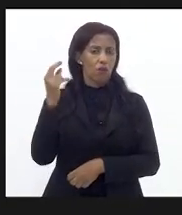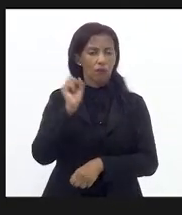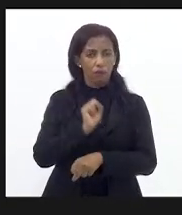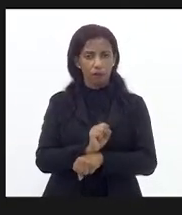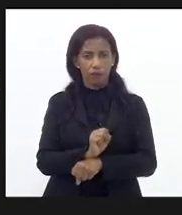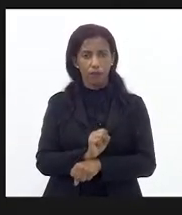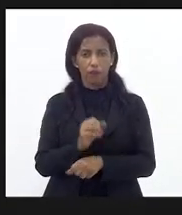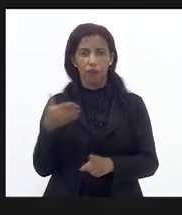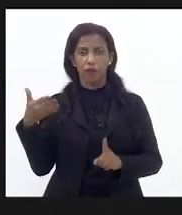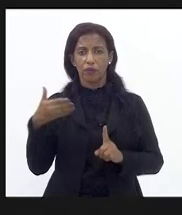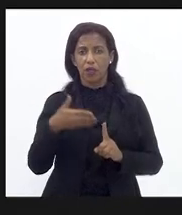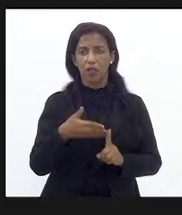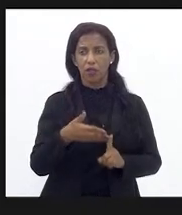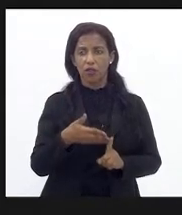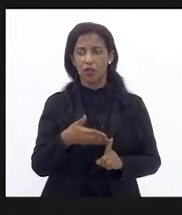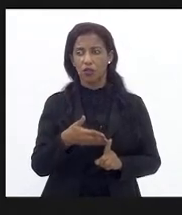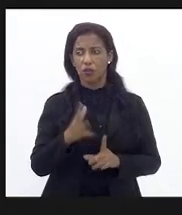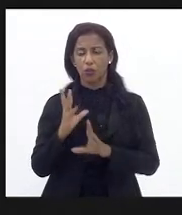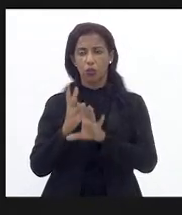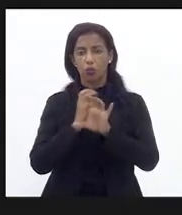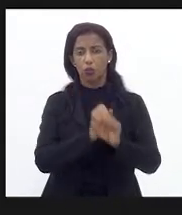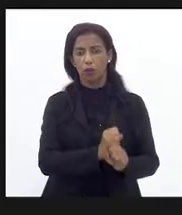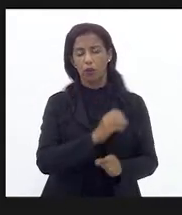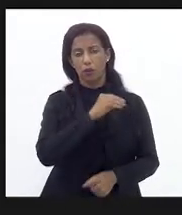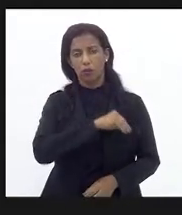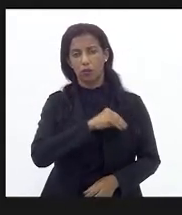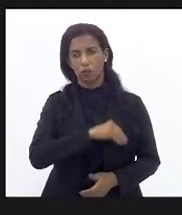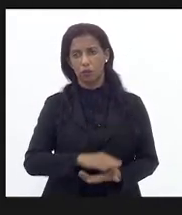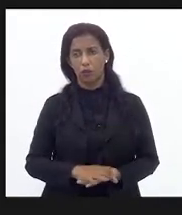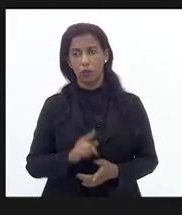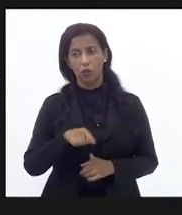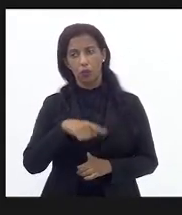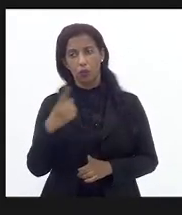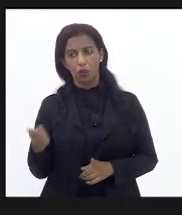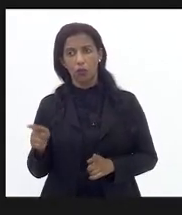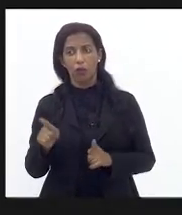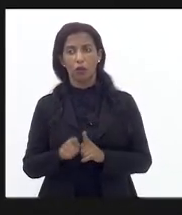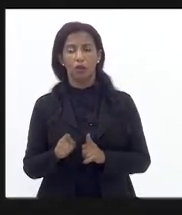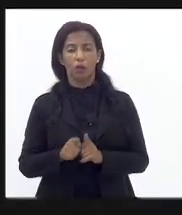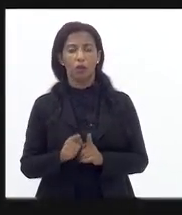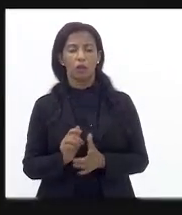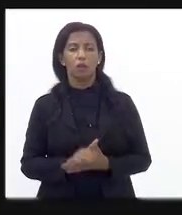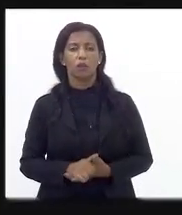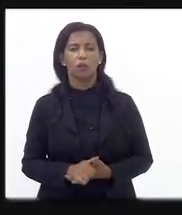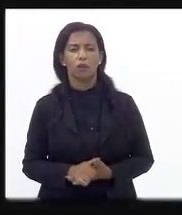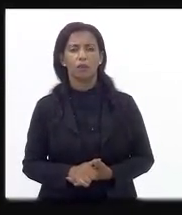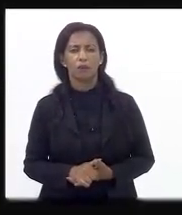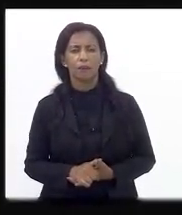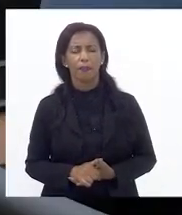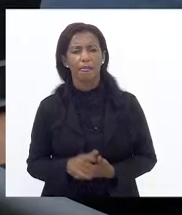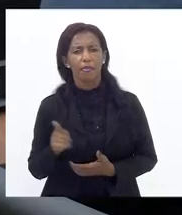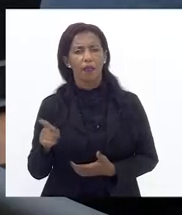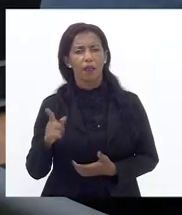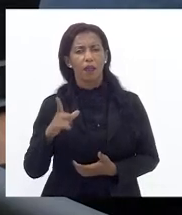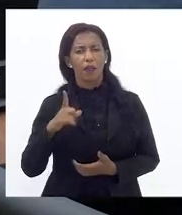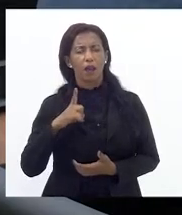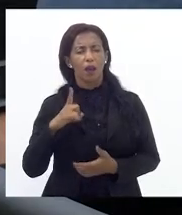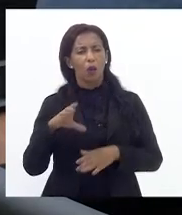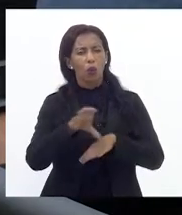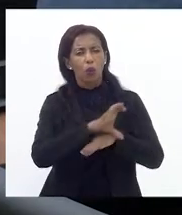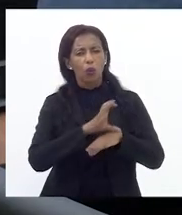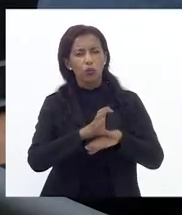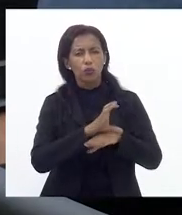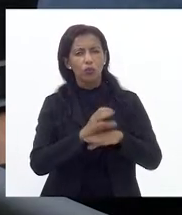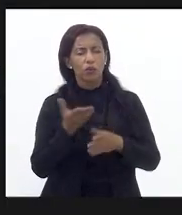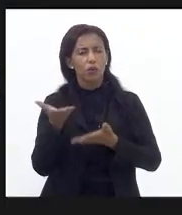acertando assim o somatório que a mulher é salva por outro lado ela acerta também a isonomia ganhar porque a Constituição